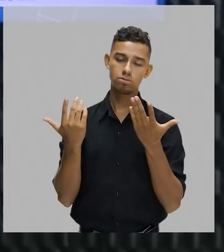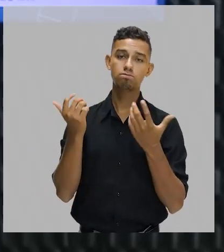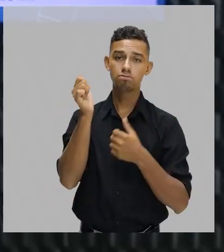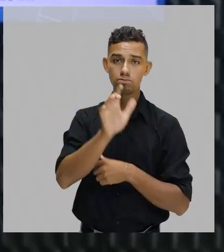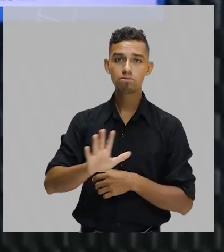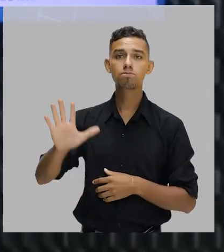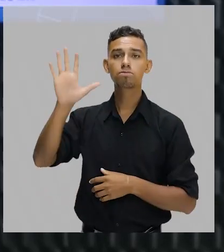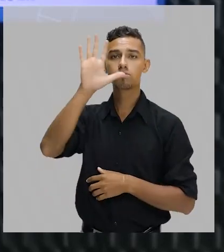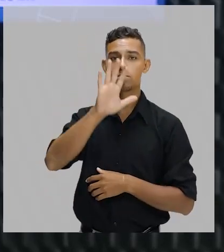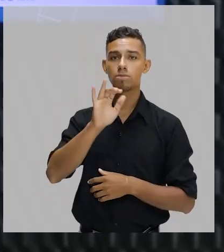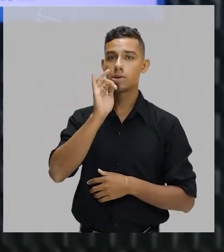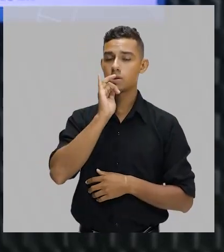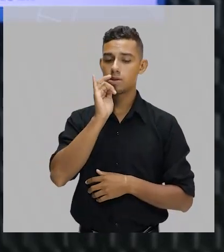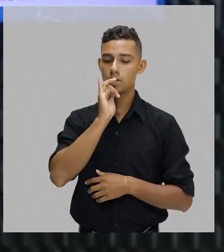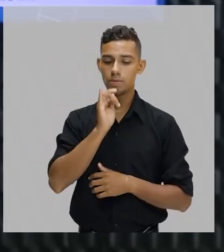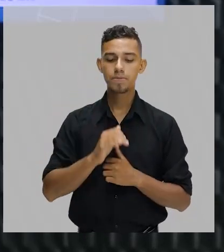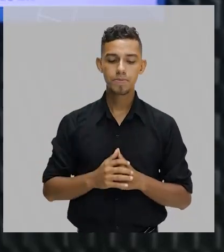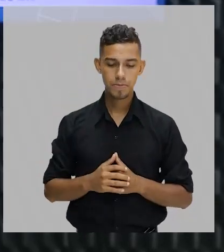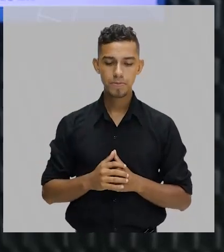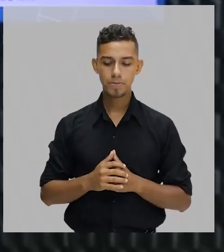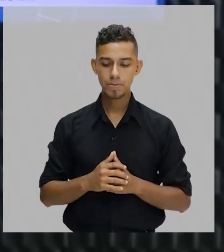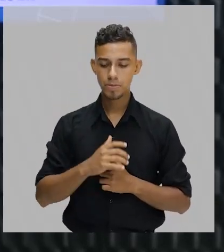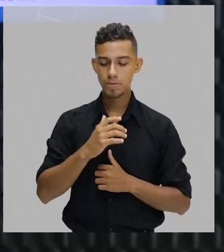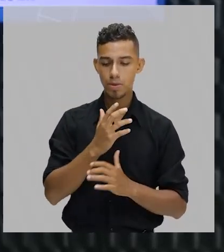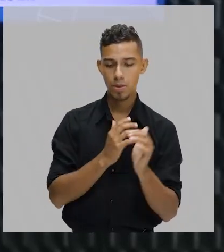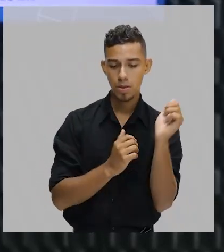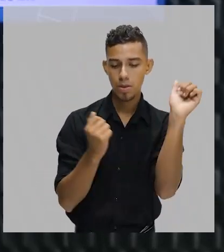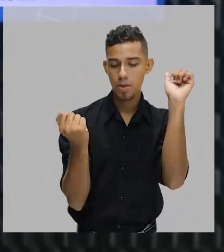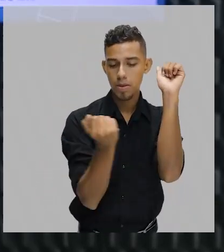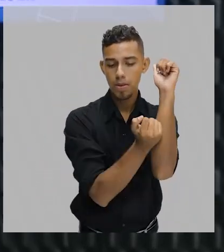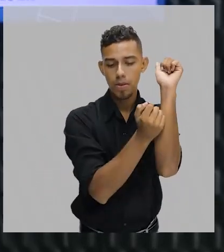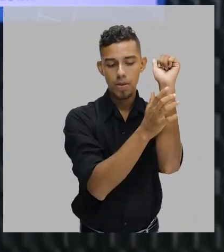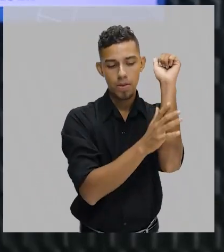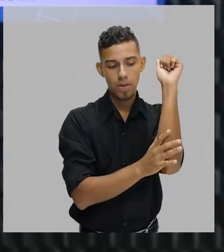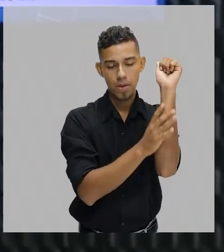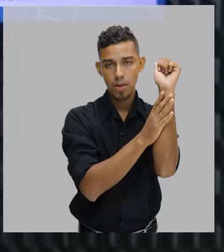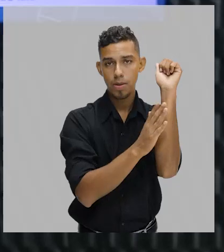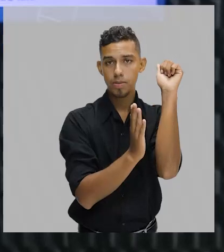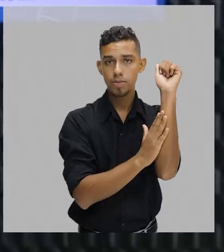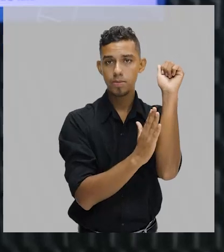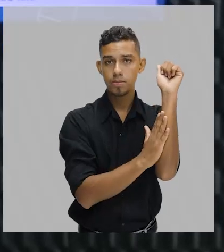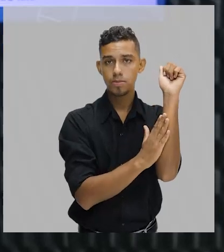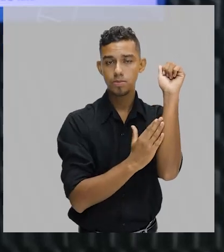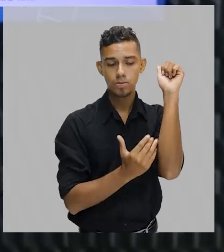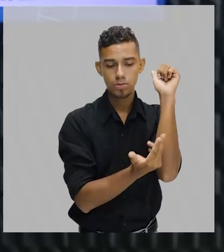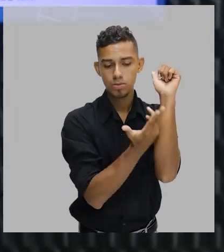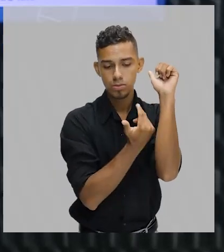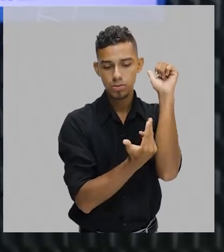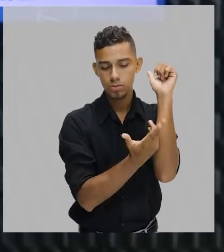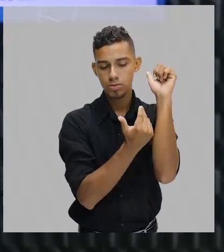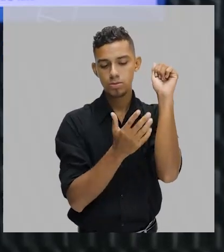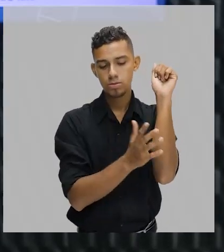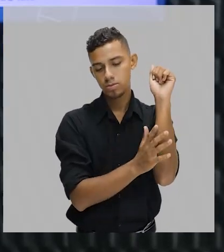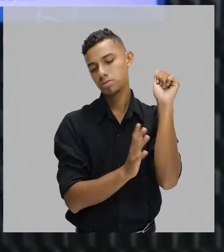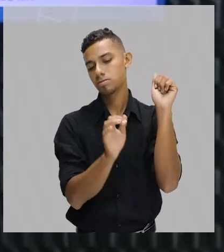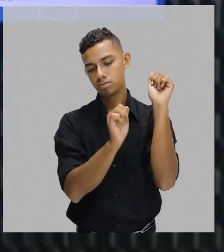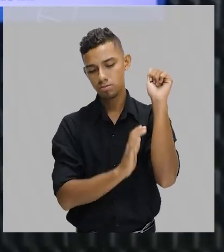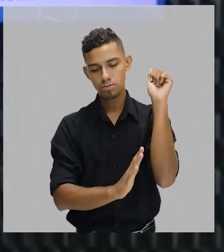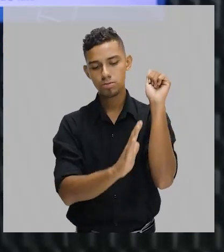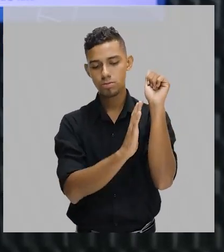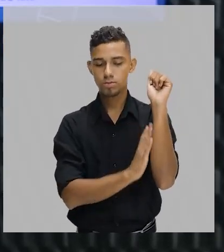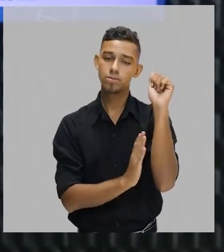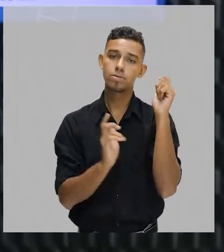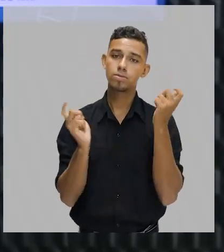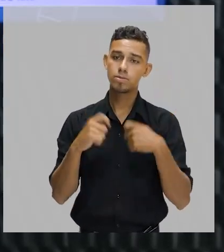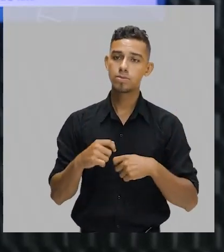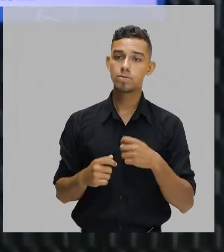uma superfície de duas dimensões. Por exemplo, quando você vai fazer uma tatuagem, a superfície não é bidimensional, mas ela pode ser considerada aquela área bidimensional,